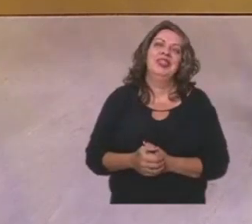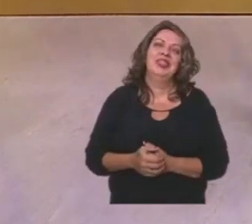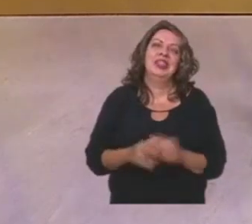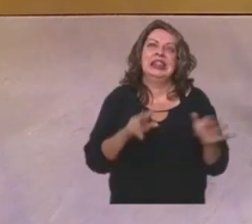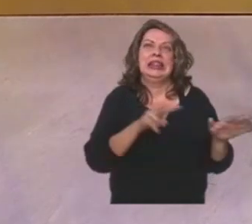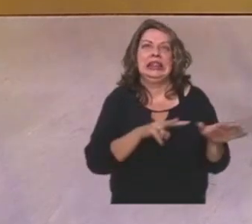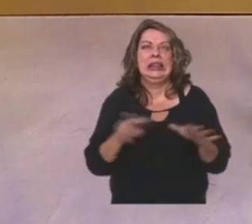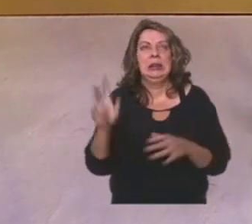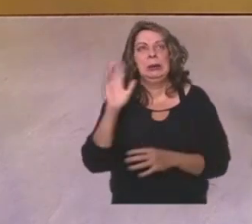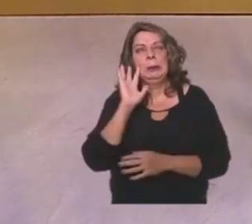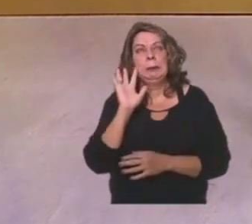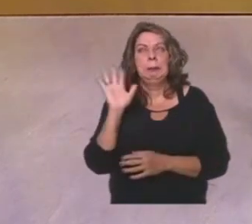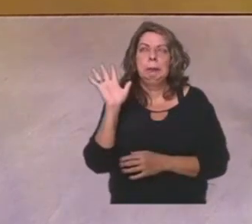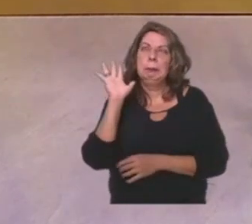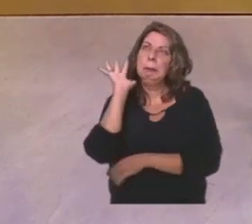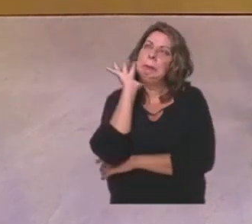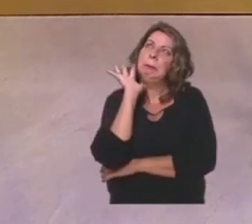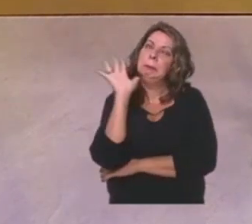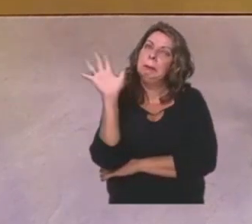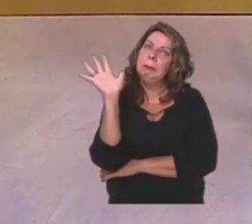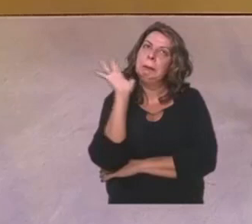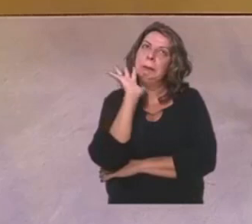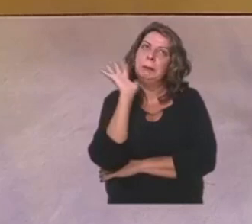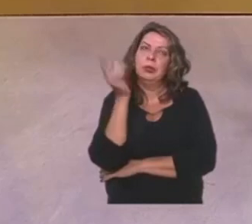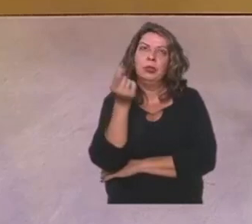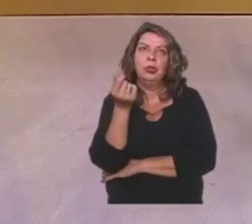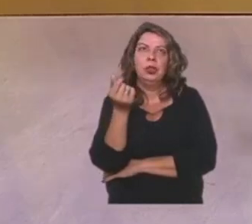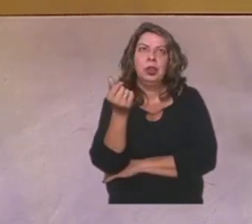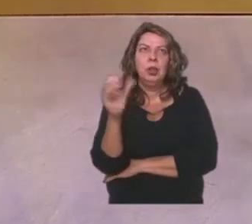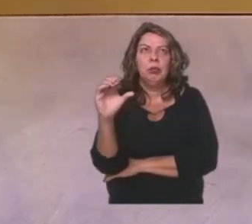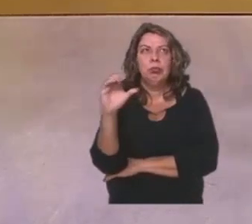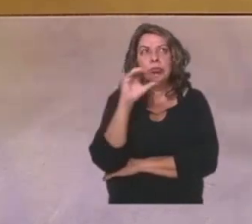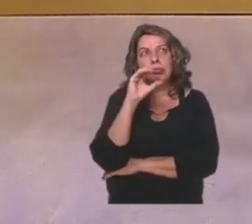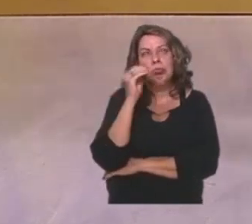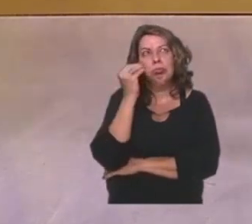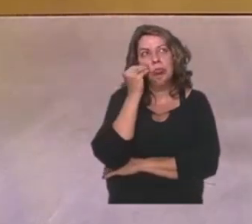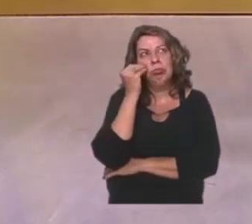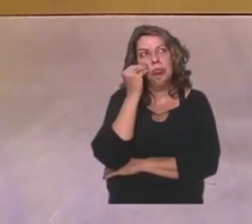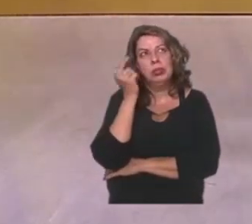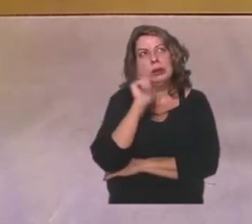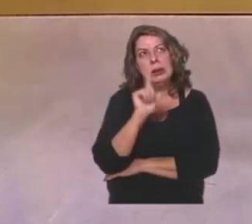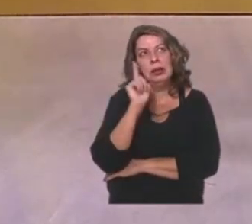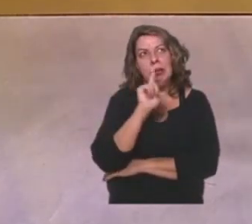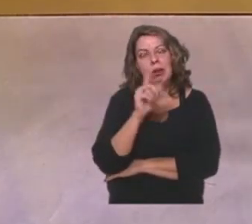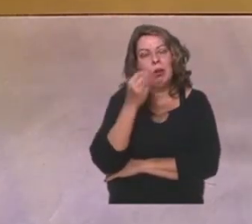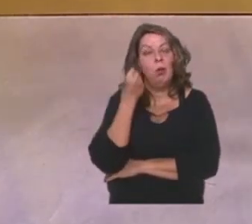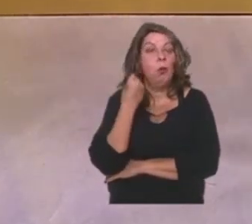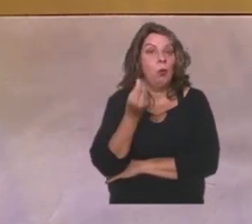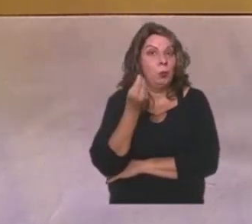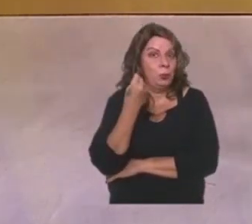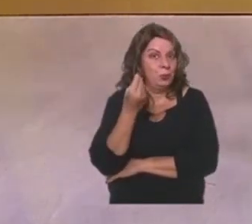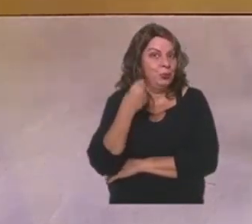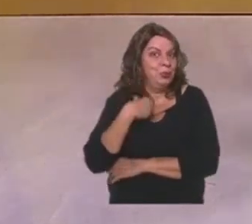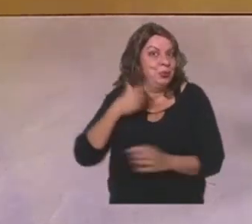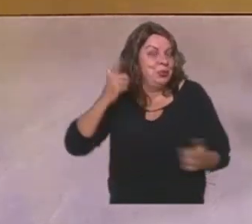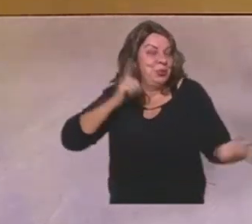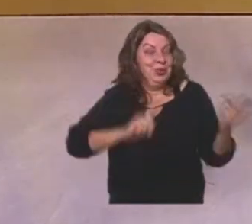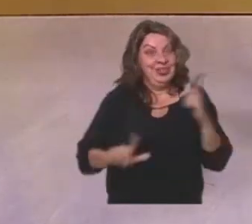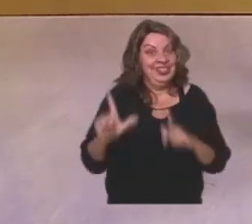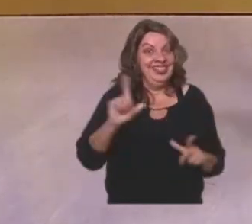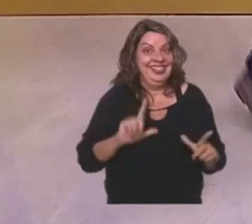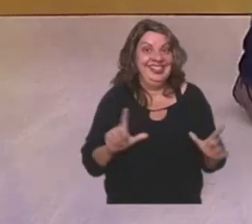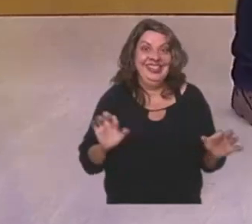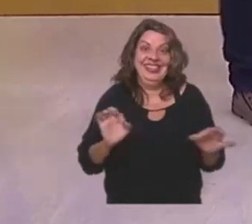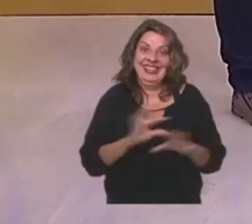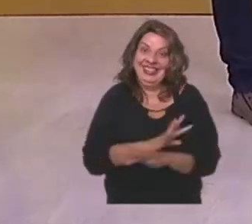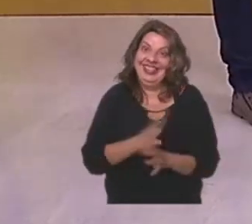durante a semana você ficou imaginando aí soltar seu grito de independência dizendo eu sou o ganhador, Cajucap. Então vamos nessa, ai, tá tudo pronto.